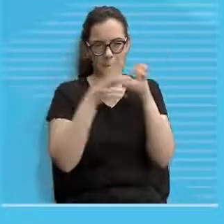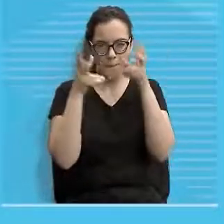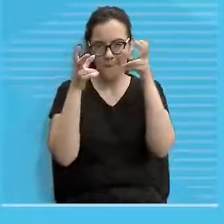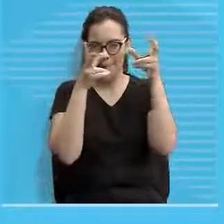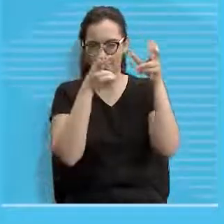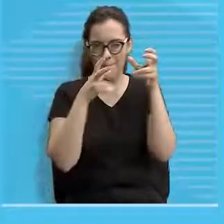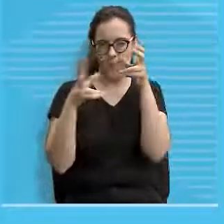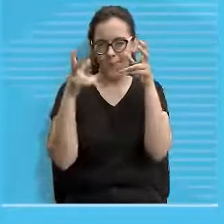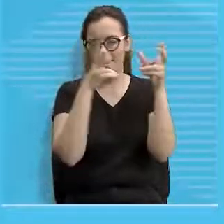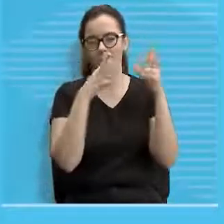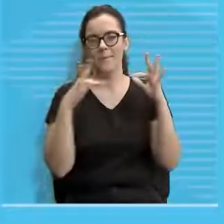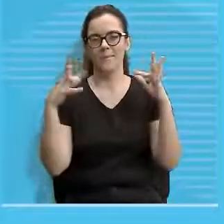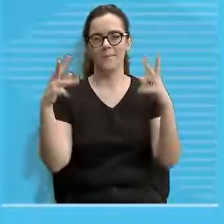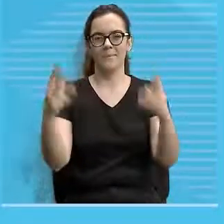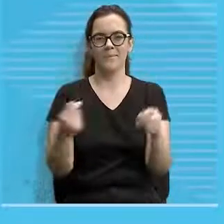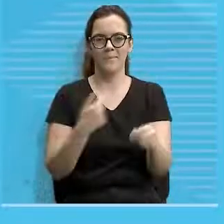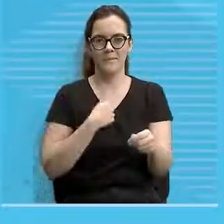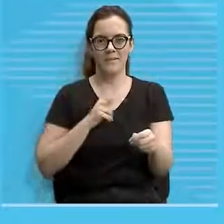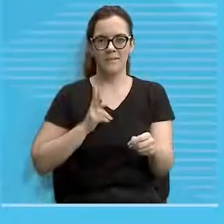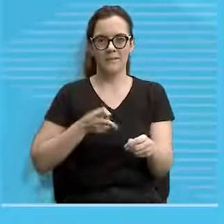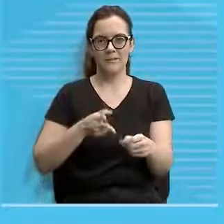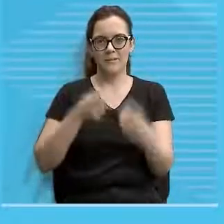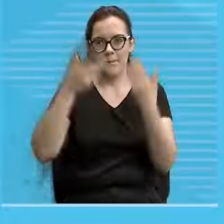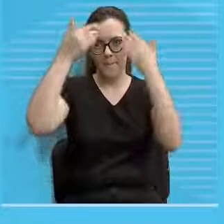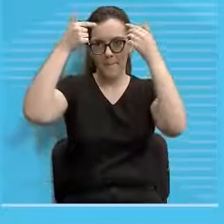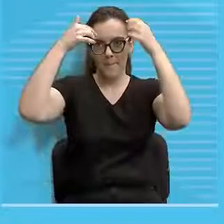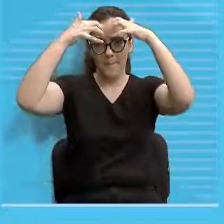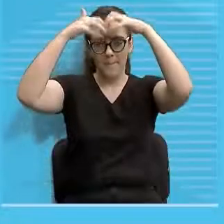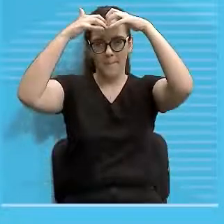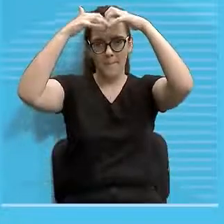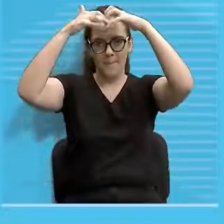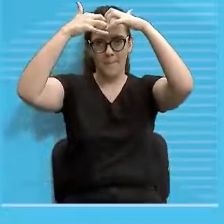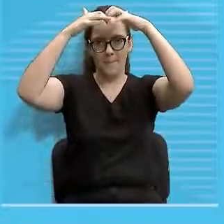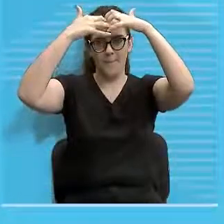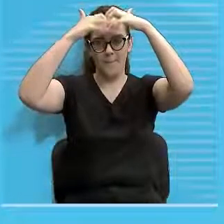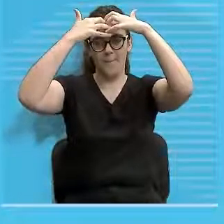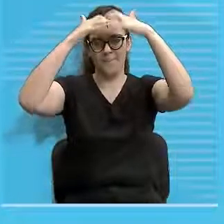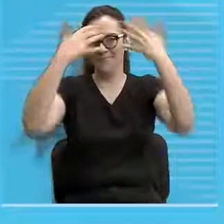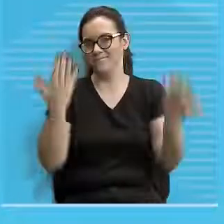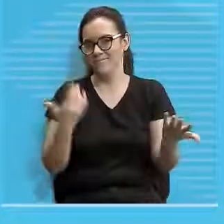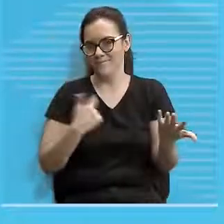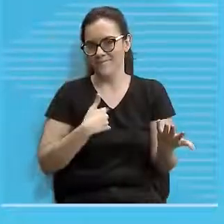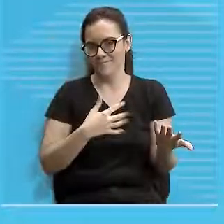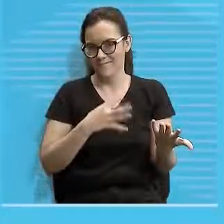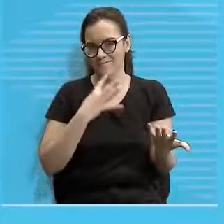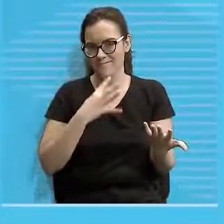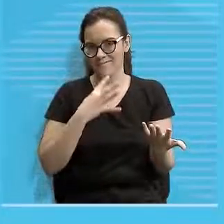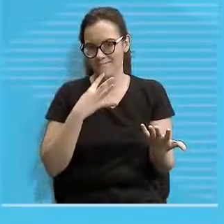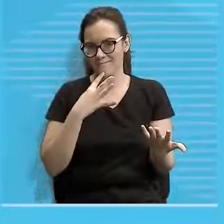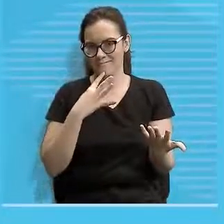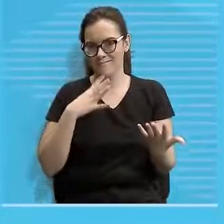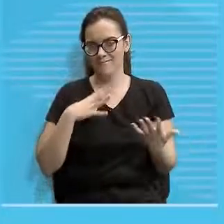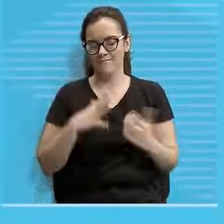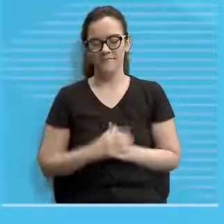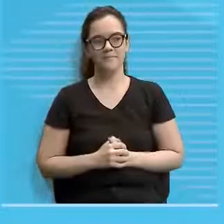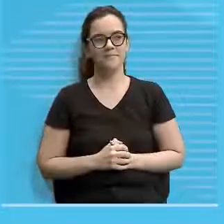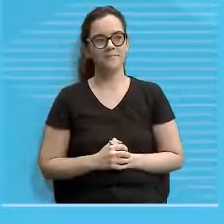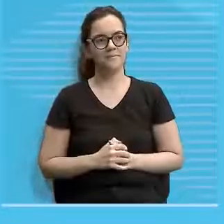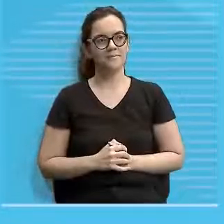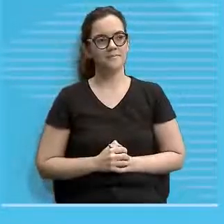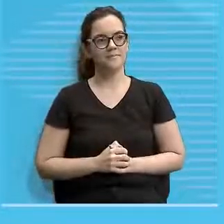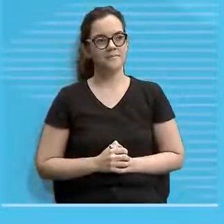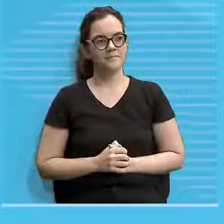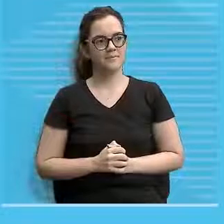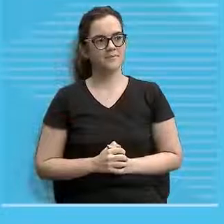me comunicando comigo mesma. Então, olha, aqui o autoconhecimento é o processo